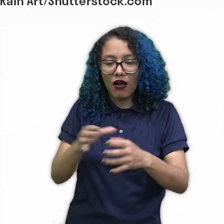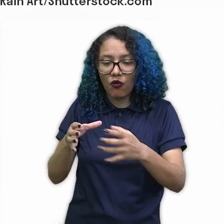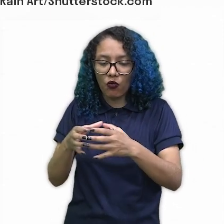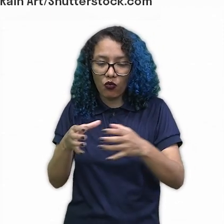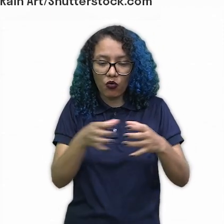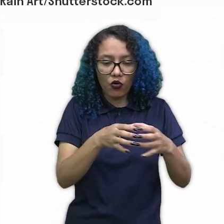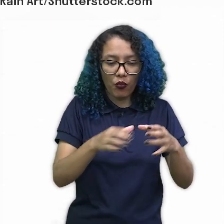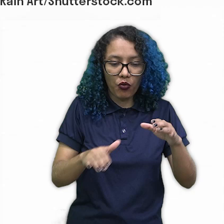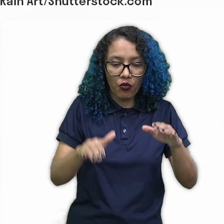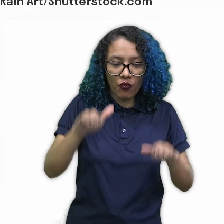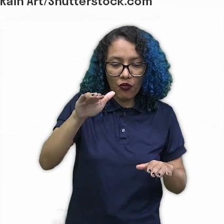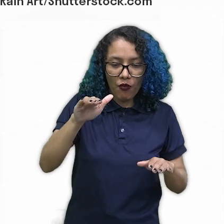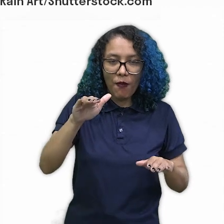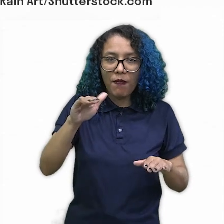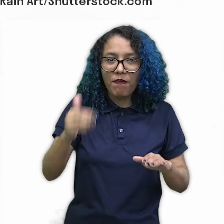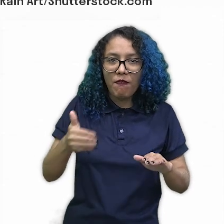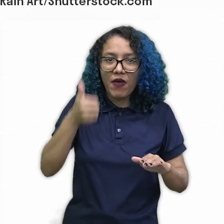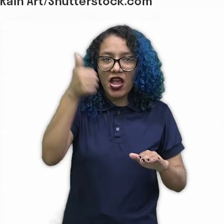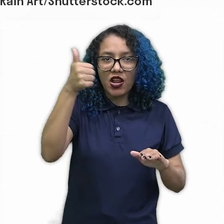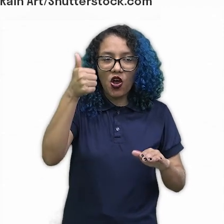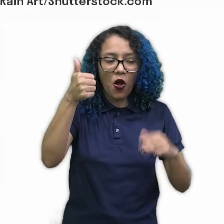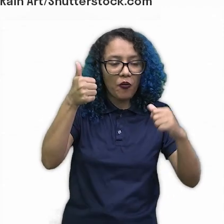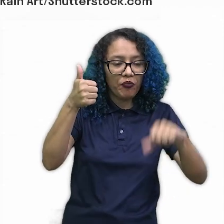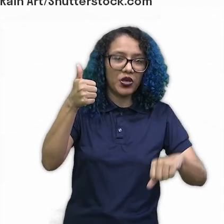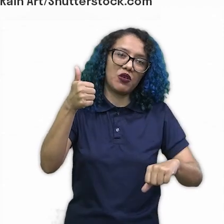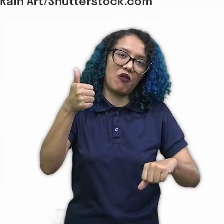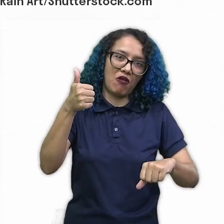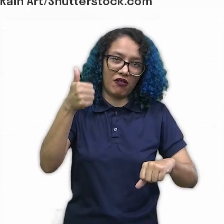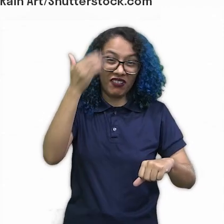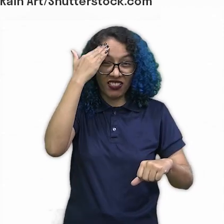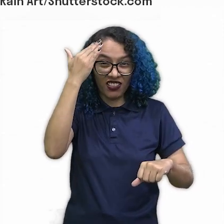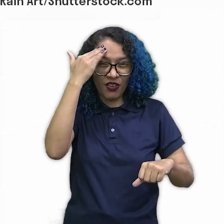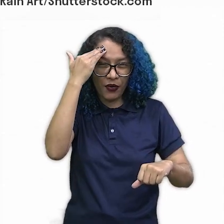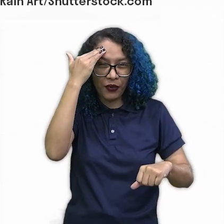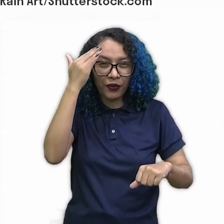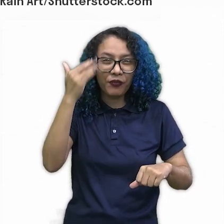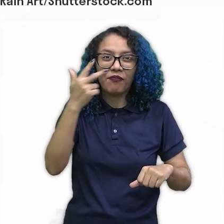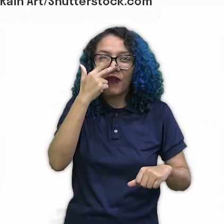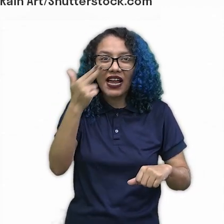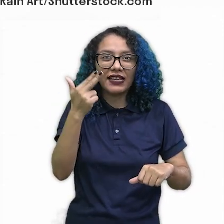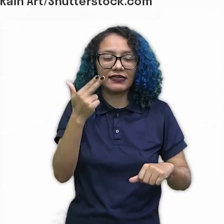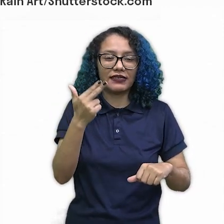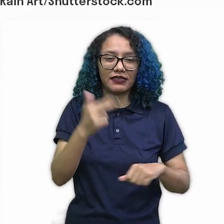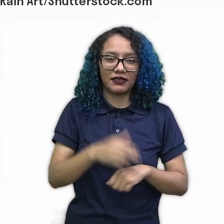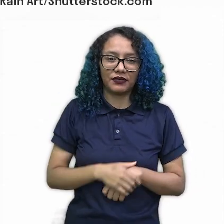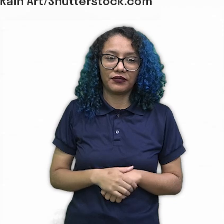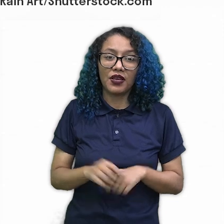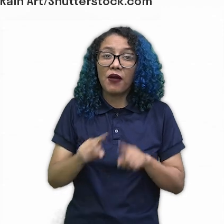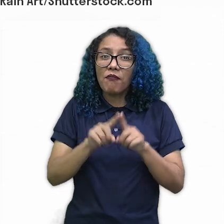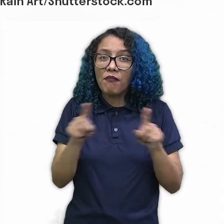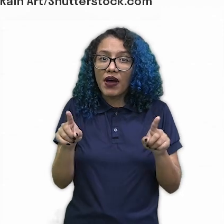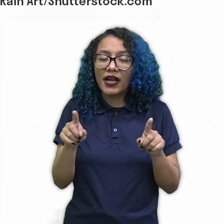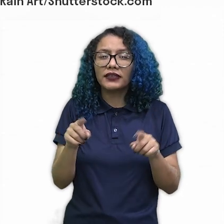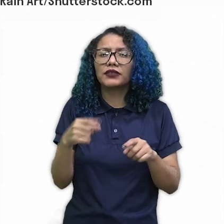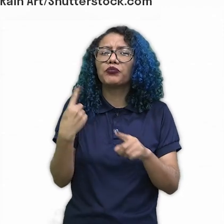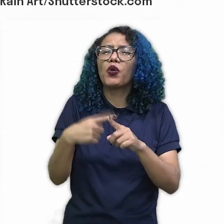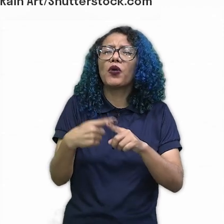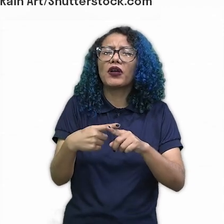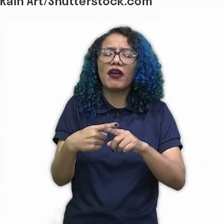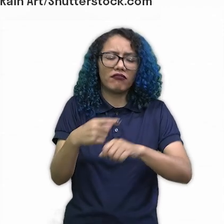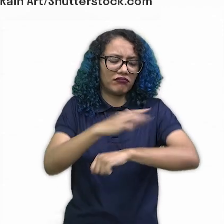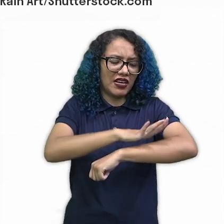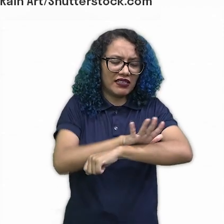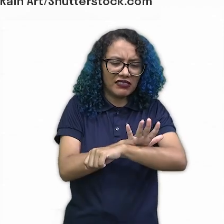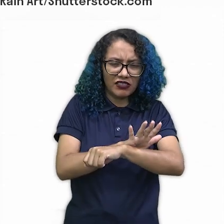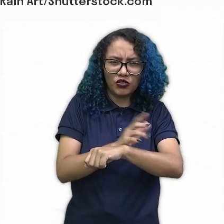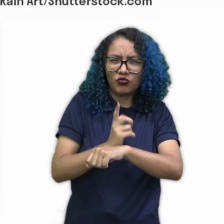Então, a questão é, por que existe o racismo? O que é o racismo? É porque existem raças que se acham